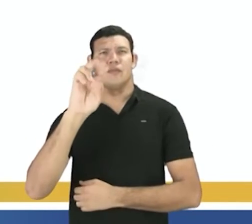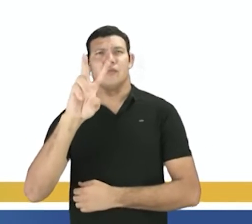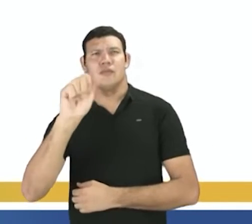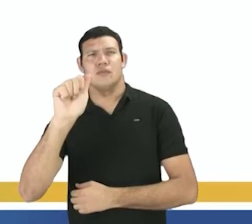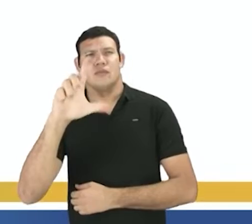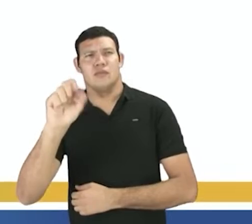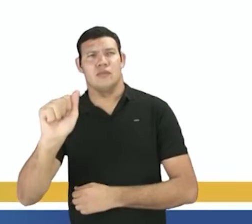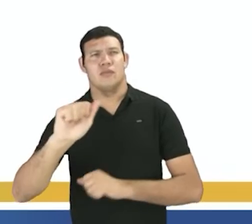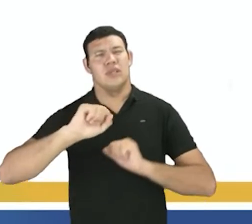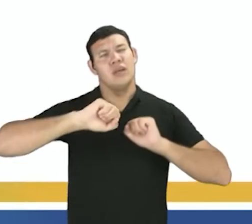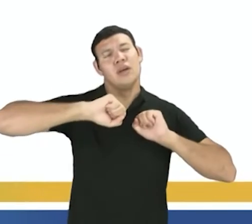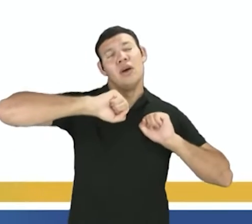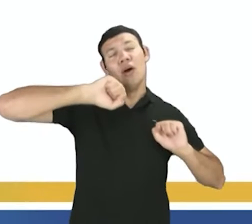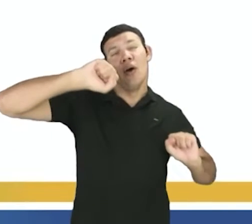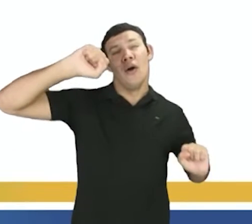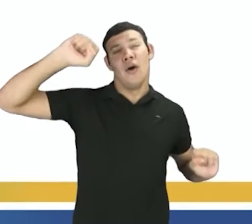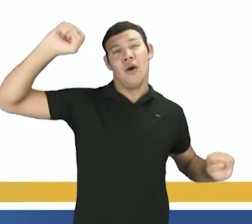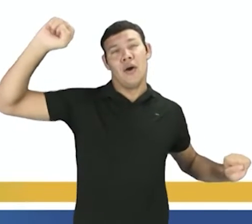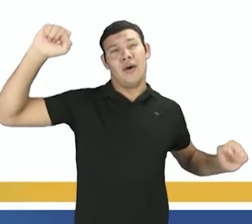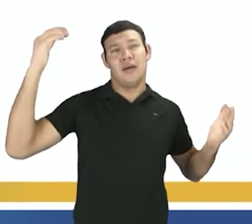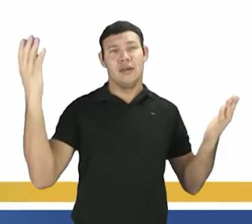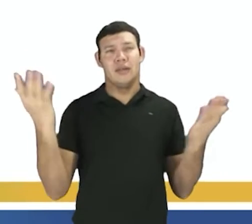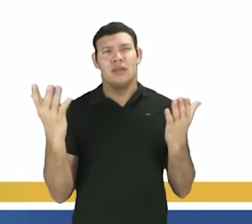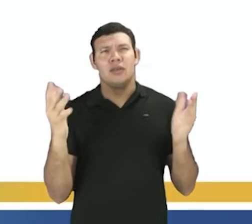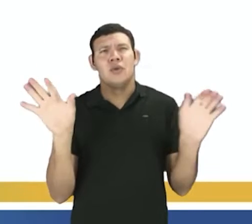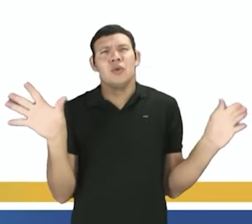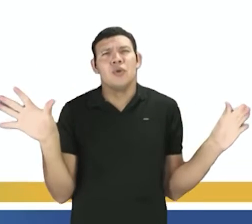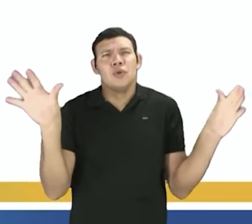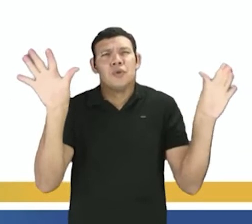Quando hoje acordei, ainda fazia escuro,